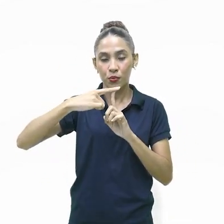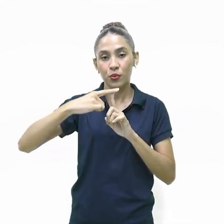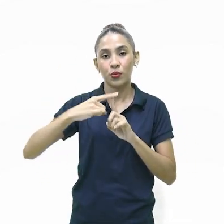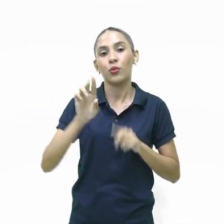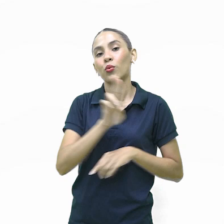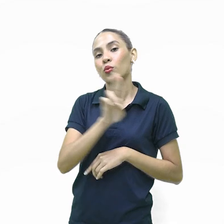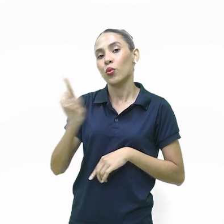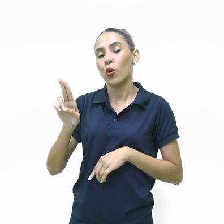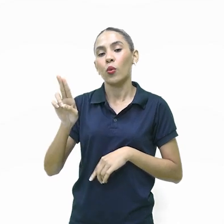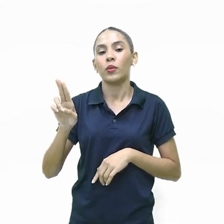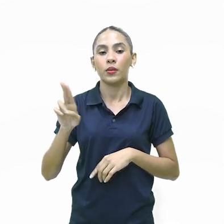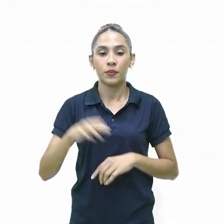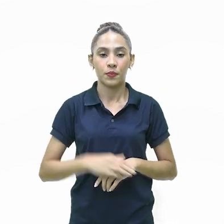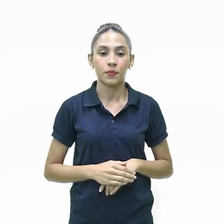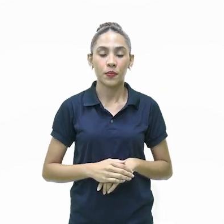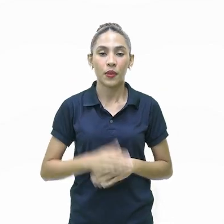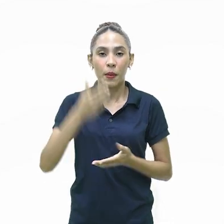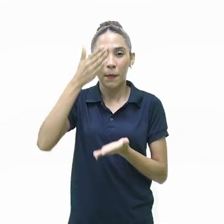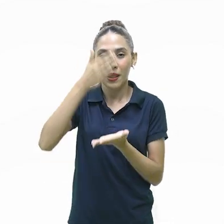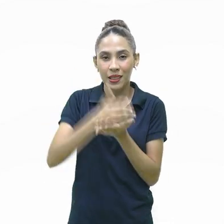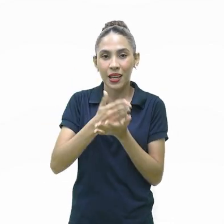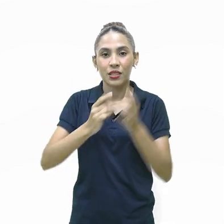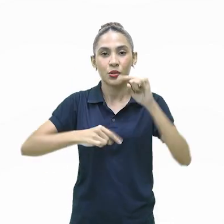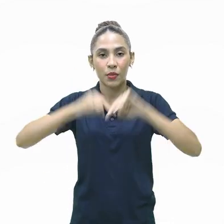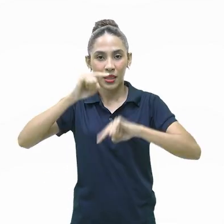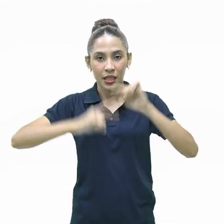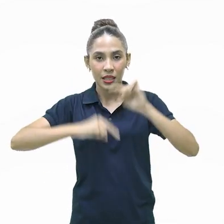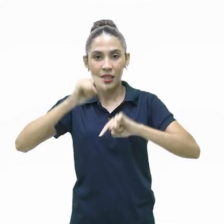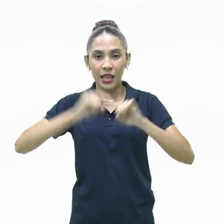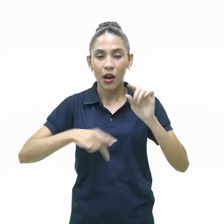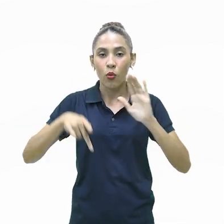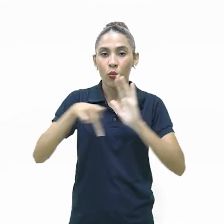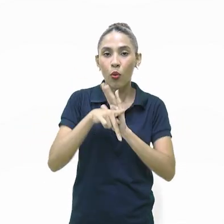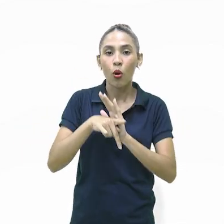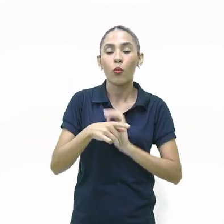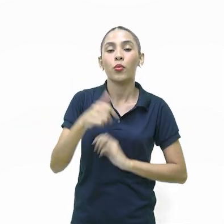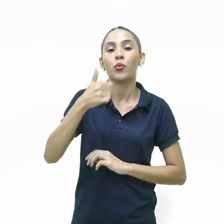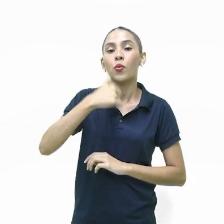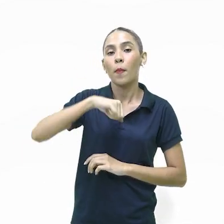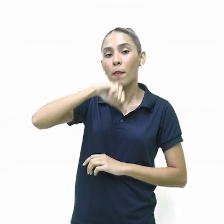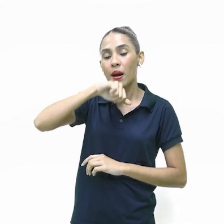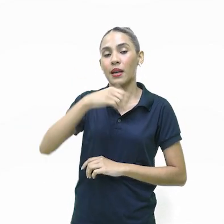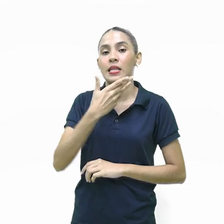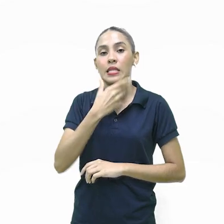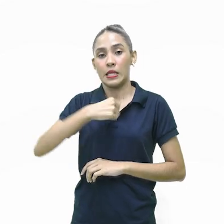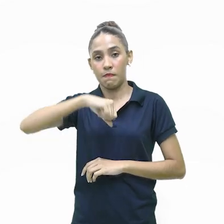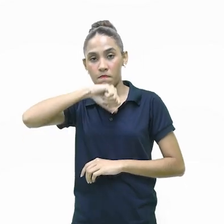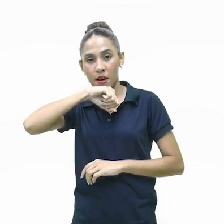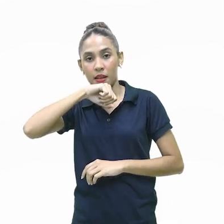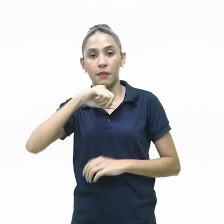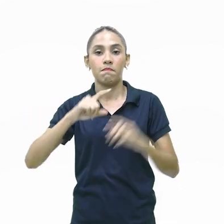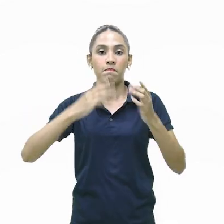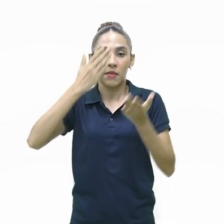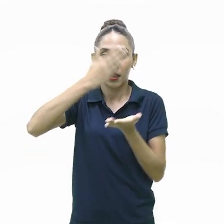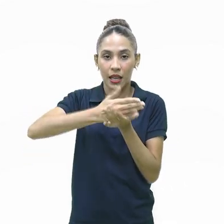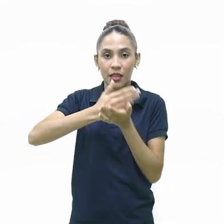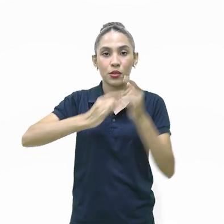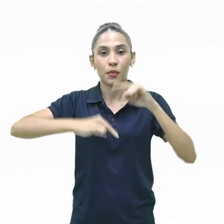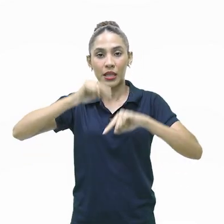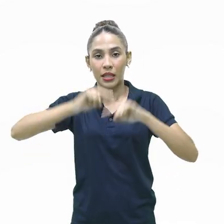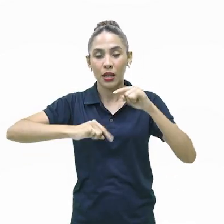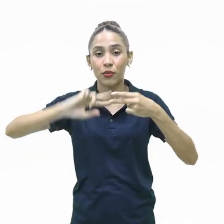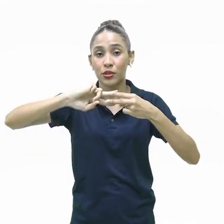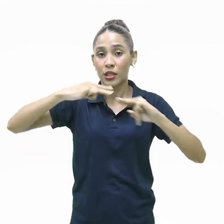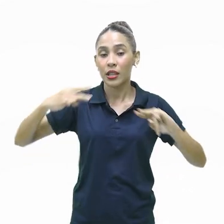indivíduo, ele vai ter metade do material oriundo do pai e a outra metade oriundo da mãe. Ou